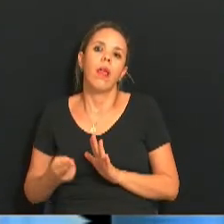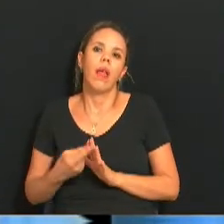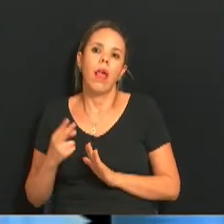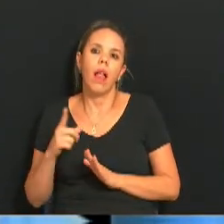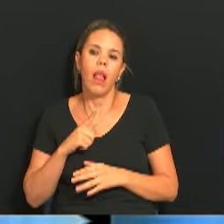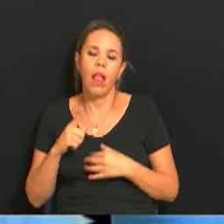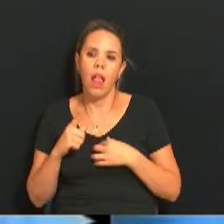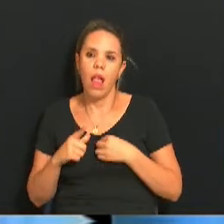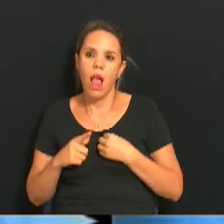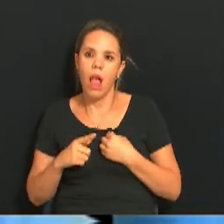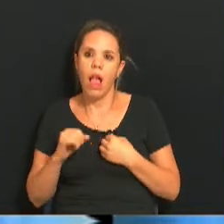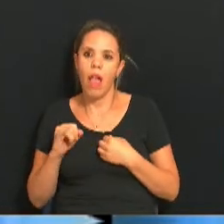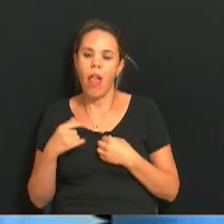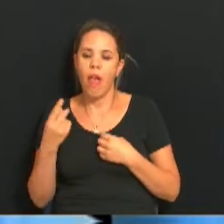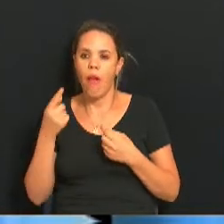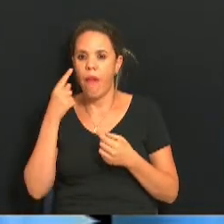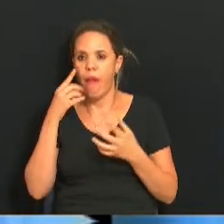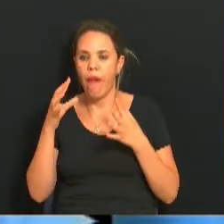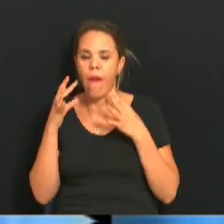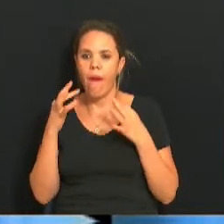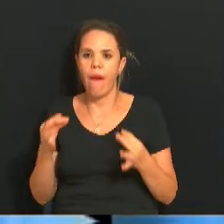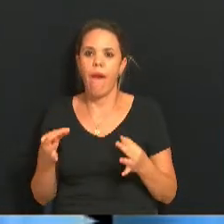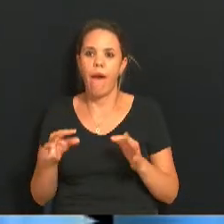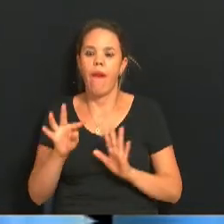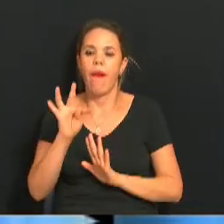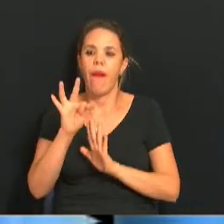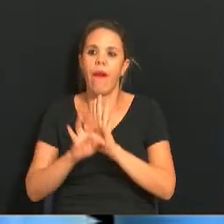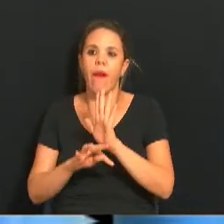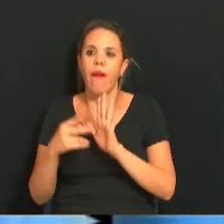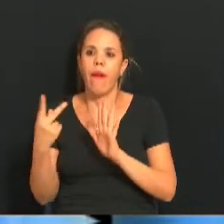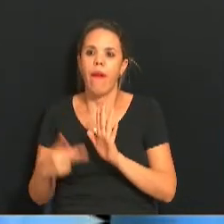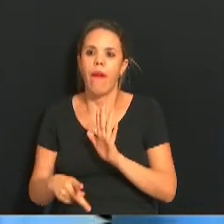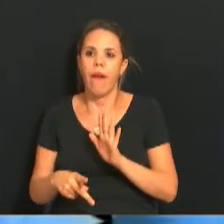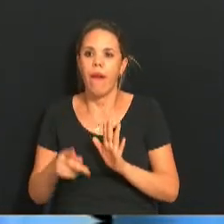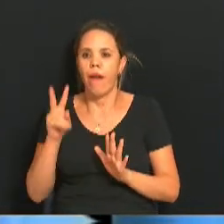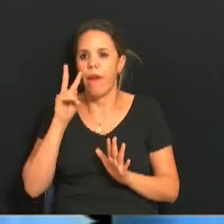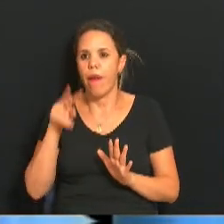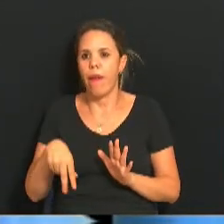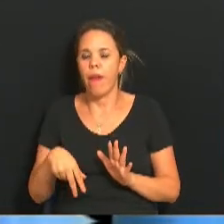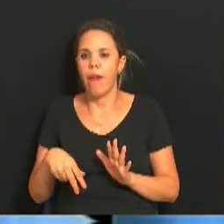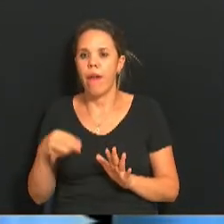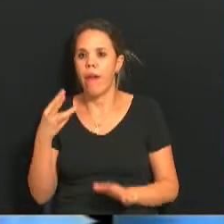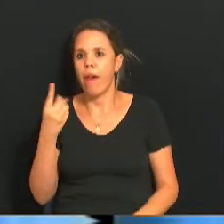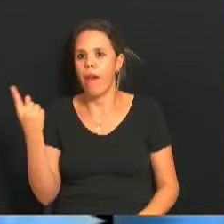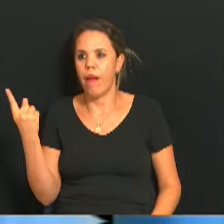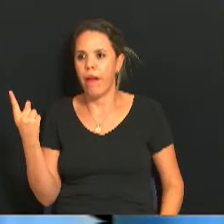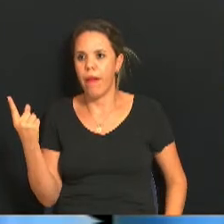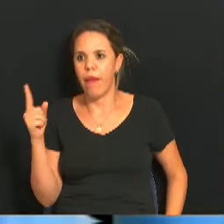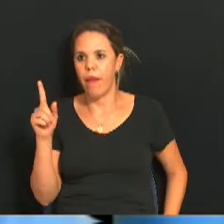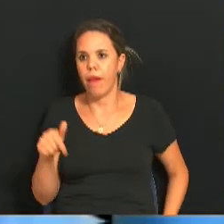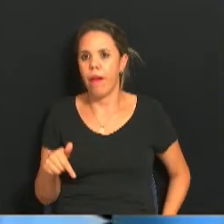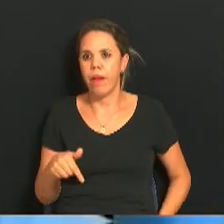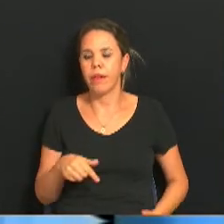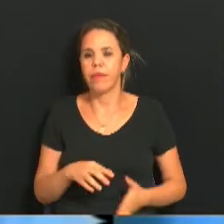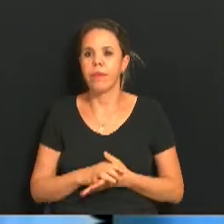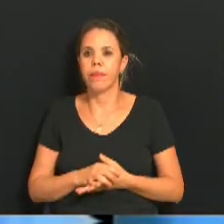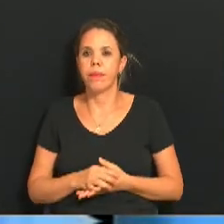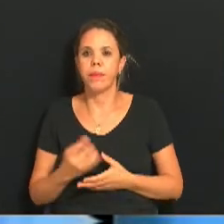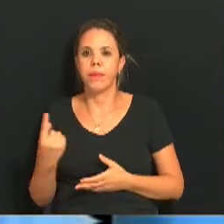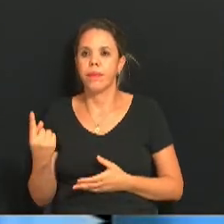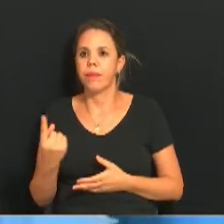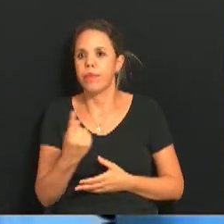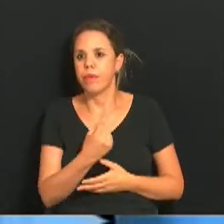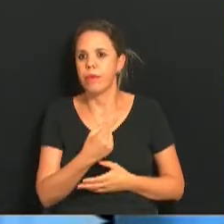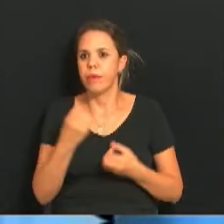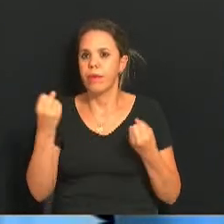tem é se nós olharmos o texto dela a gente vê que se estendem um bem eles são individualmente